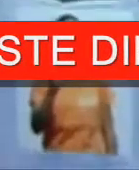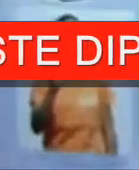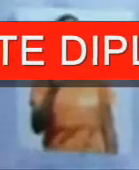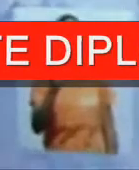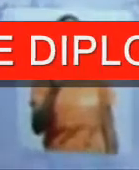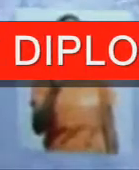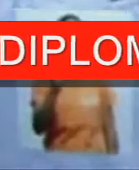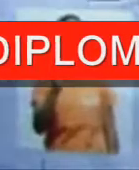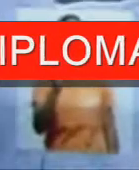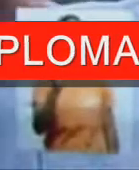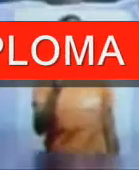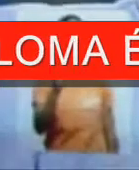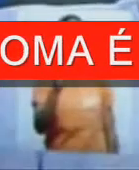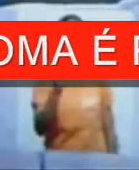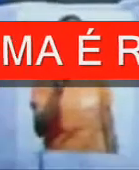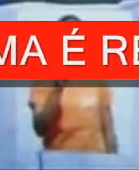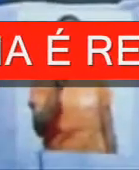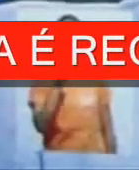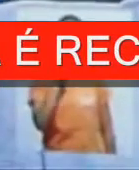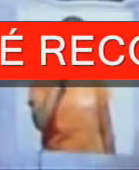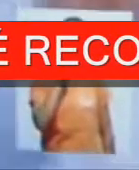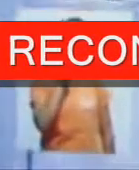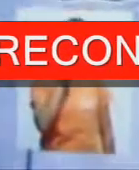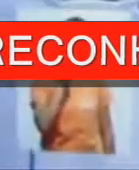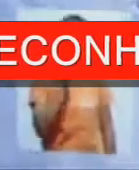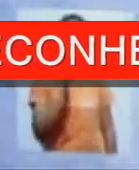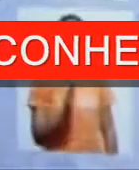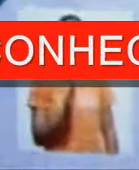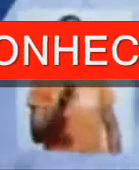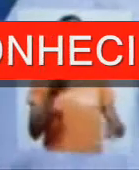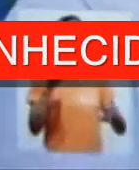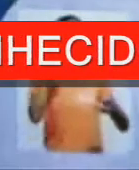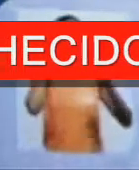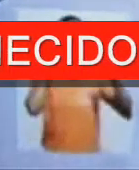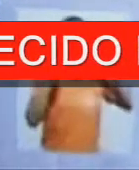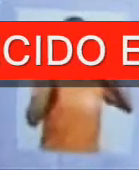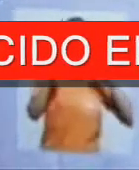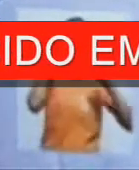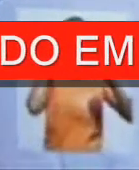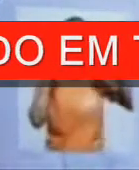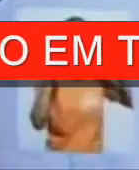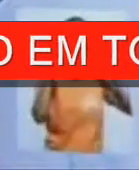Marta, tu te inquietas com muita coisa, tu te preocupas à toa.